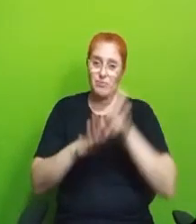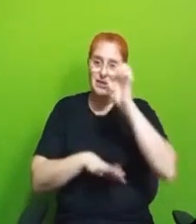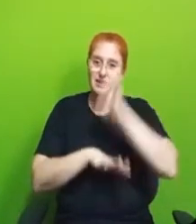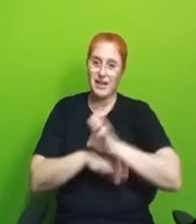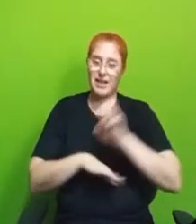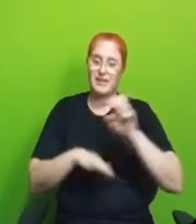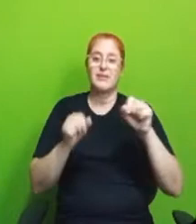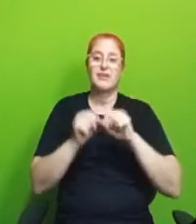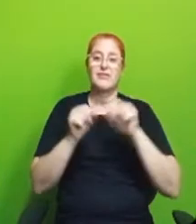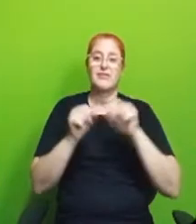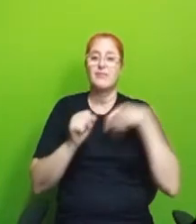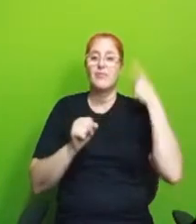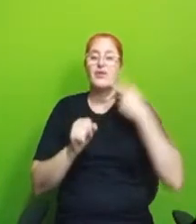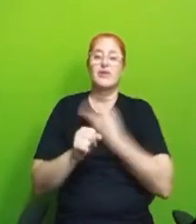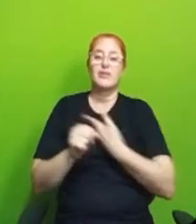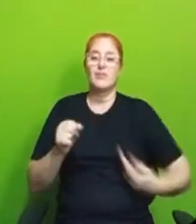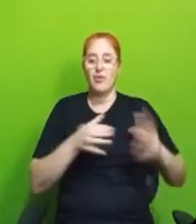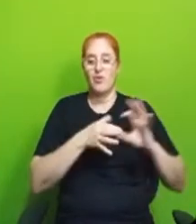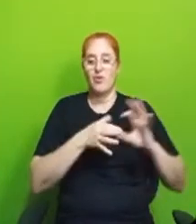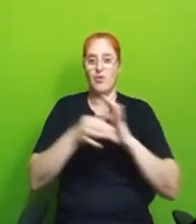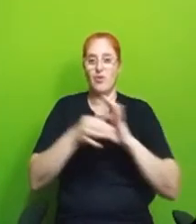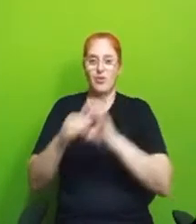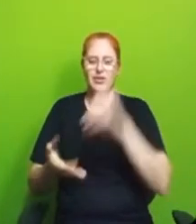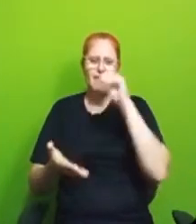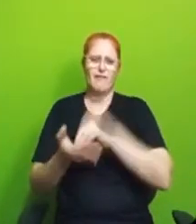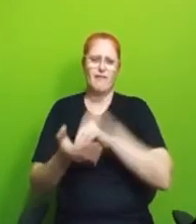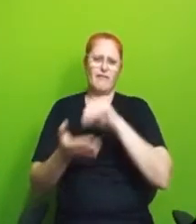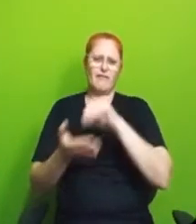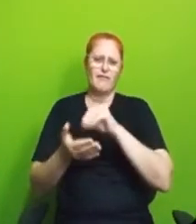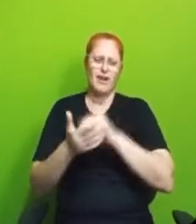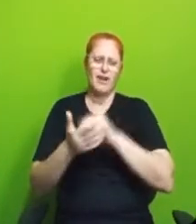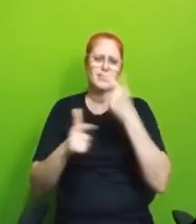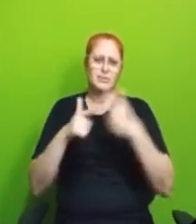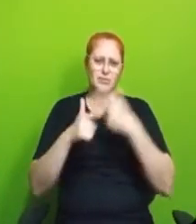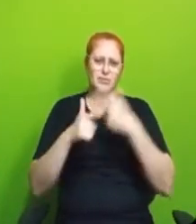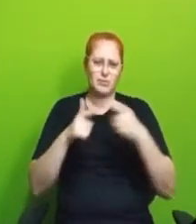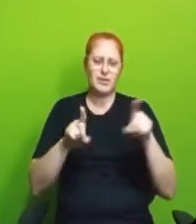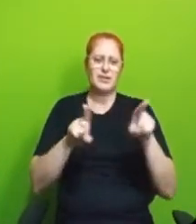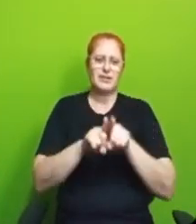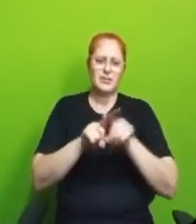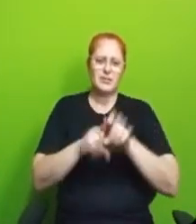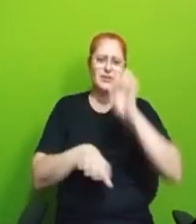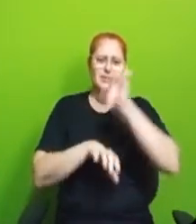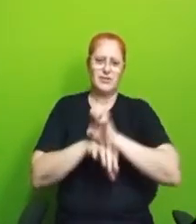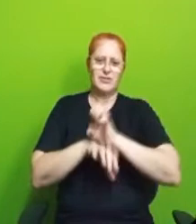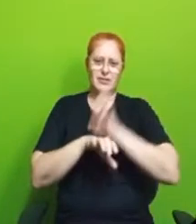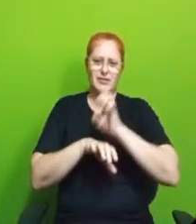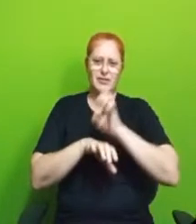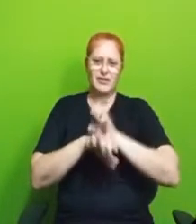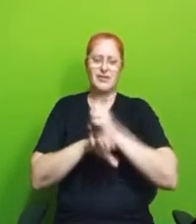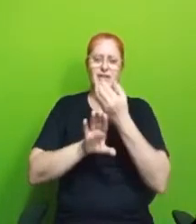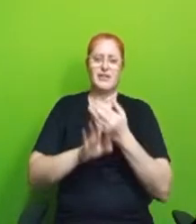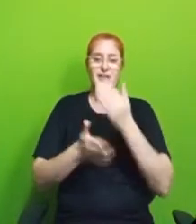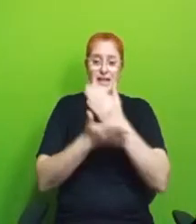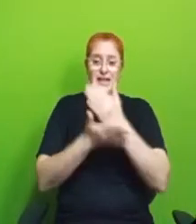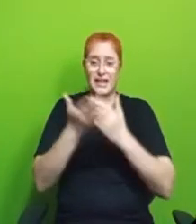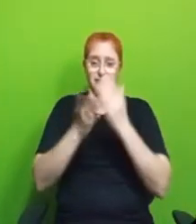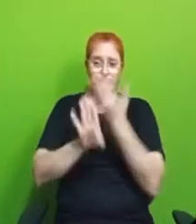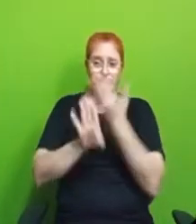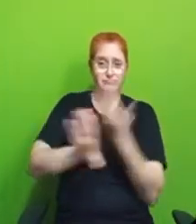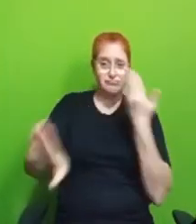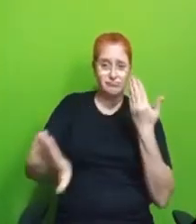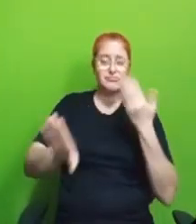em contextos de precariedade e ser ele próprio um agente de reprodução da divisão sexual do trabalho, né? Então, acho que essa